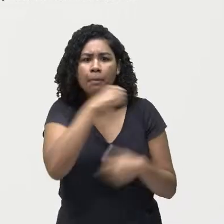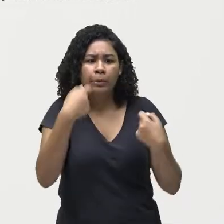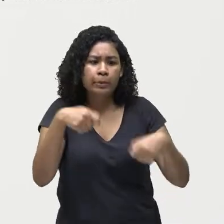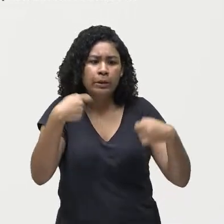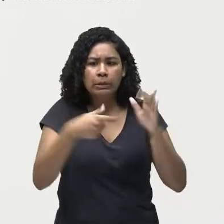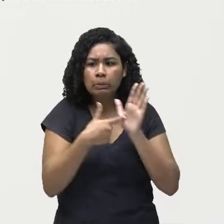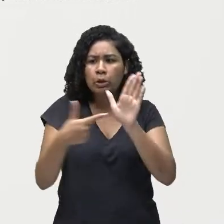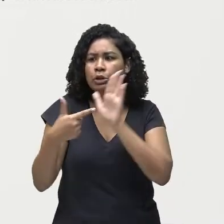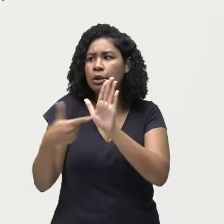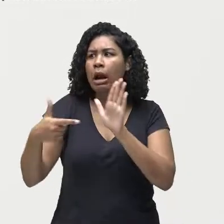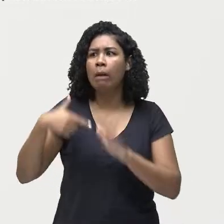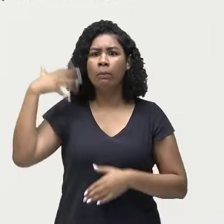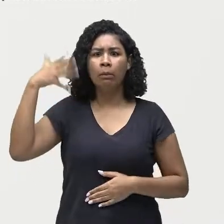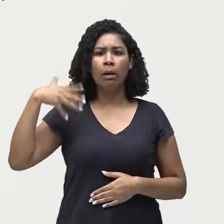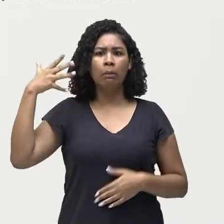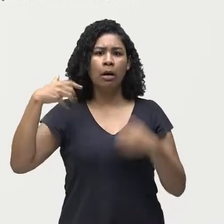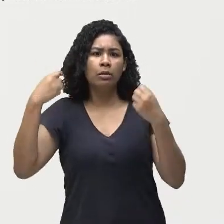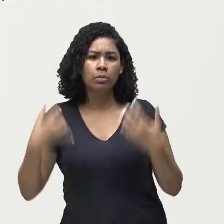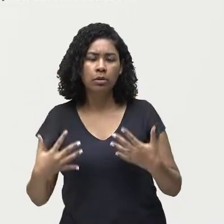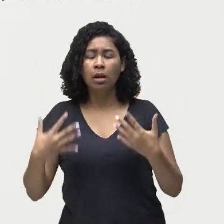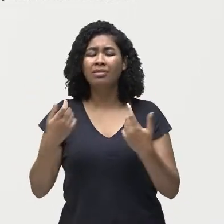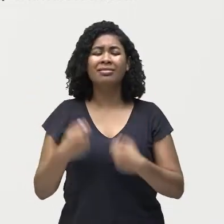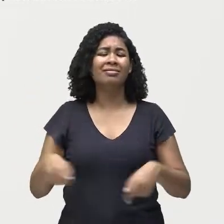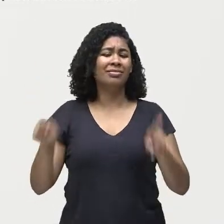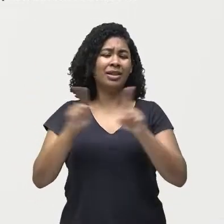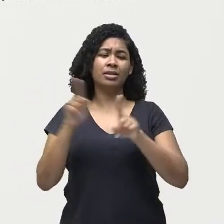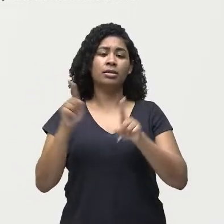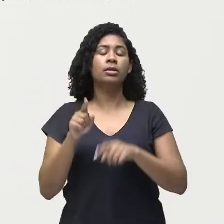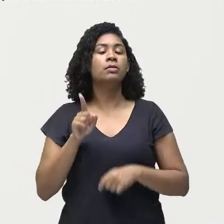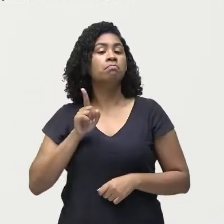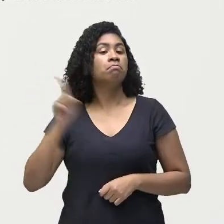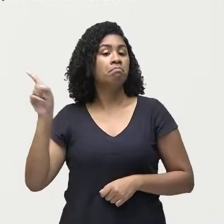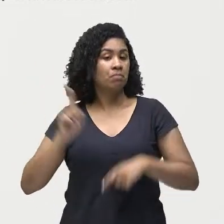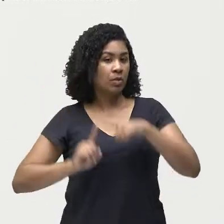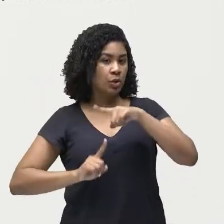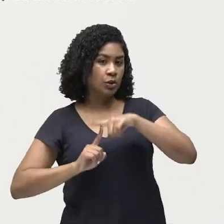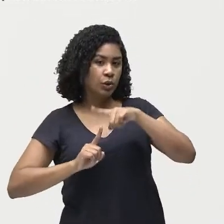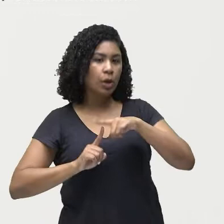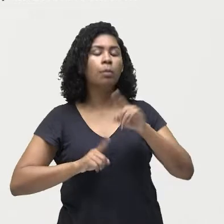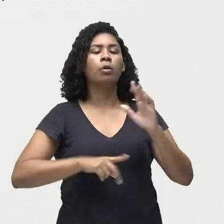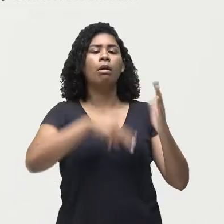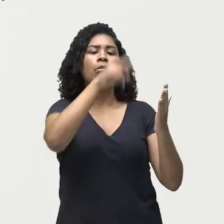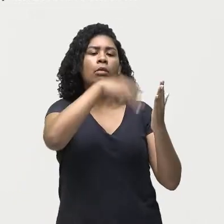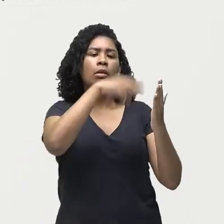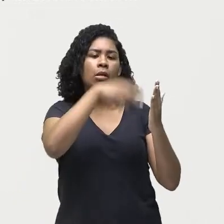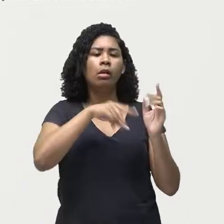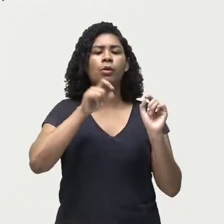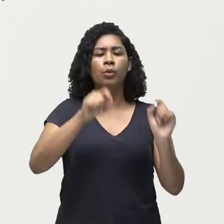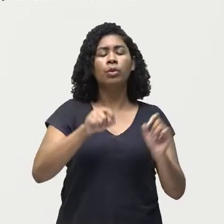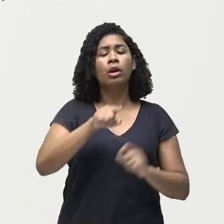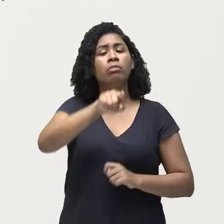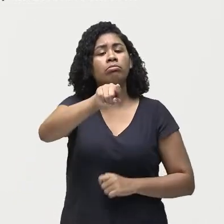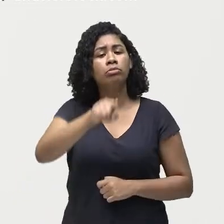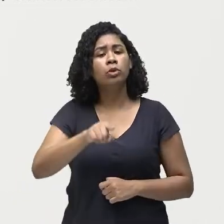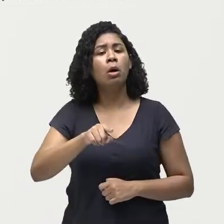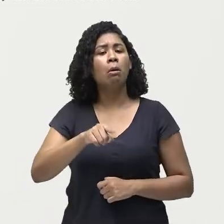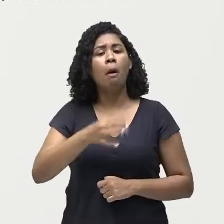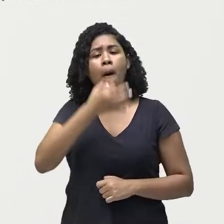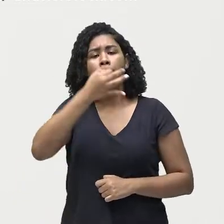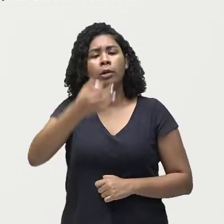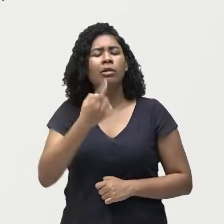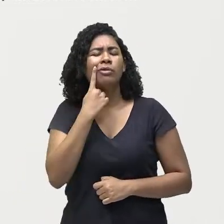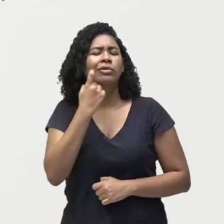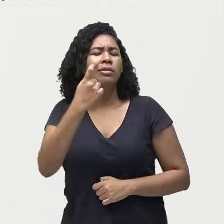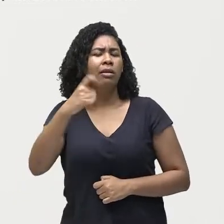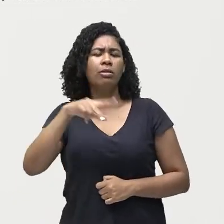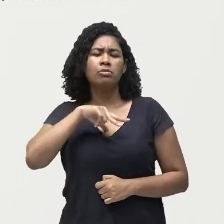apresentar algo a respeito. Ler para entretenimento é algo que diz respeito a você, aos seus